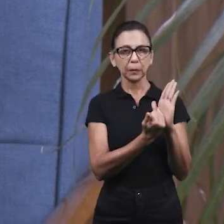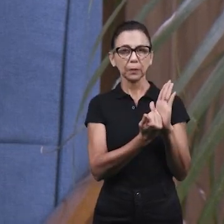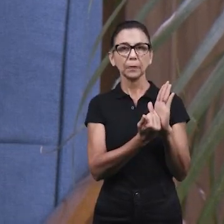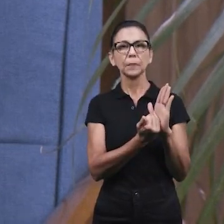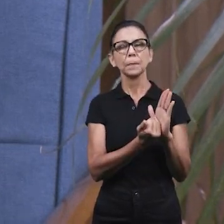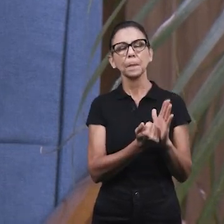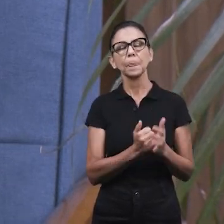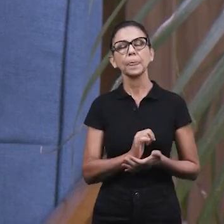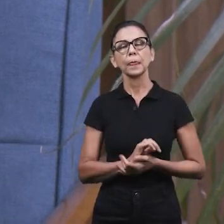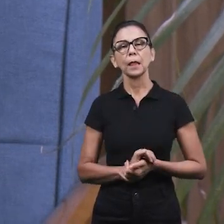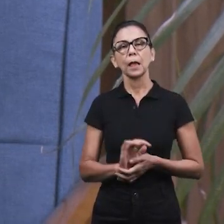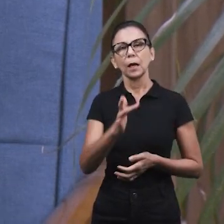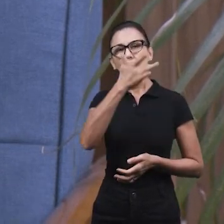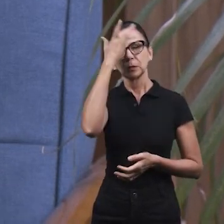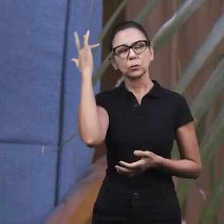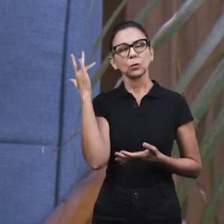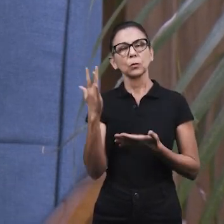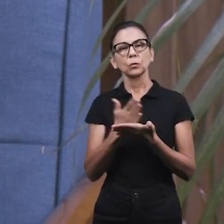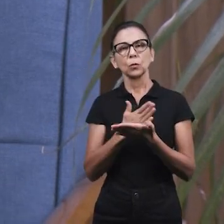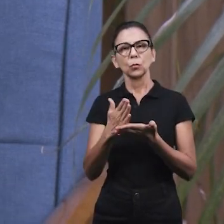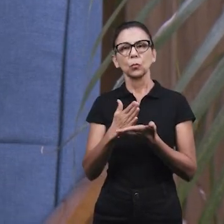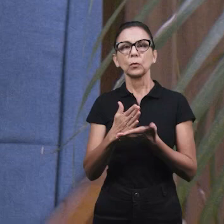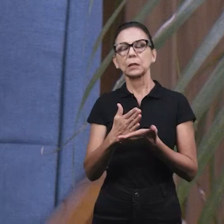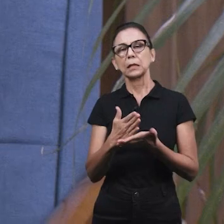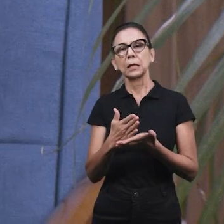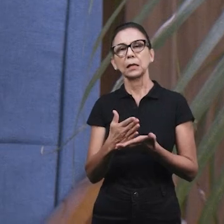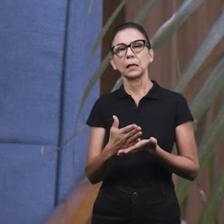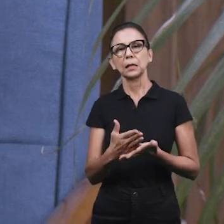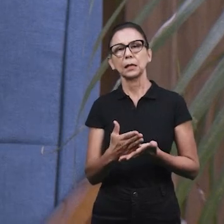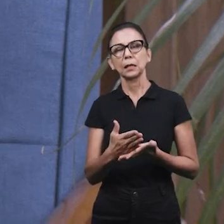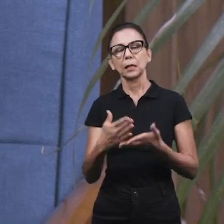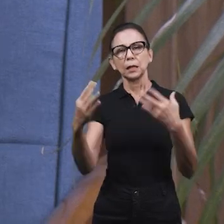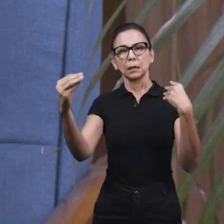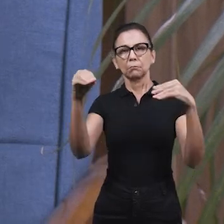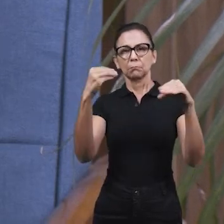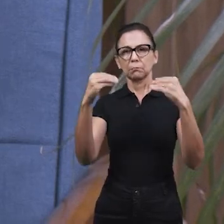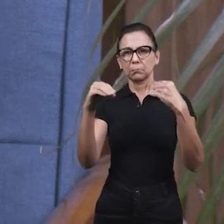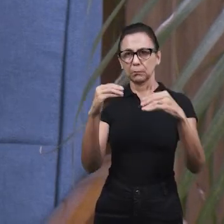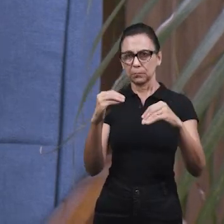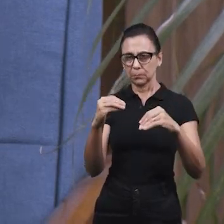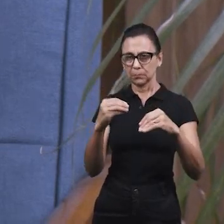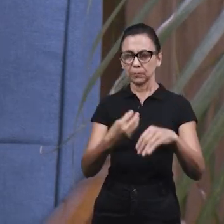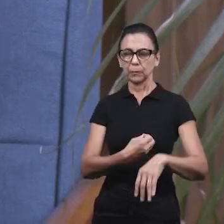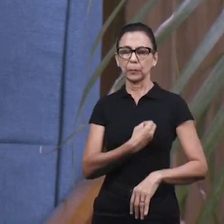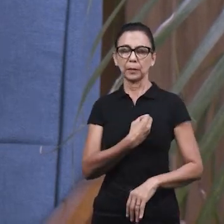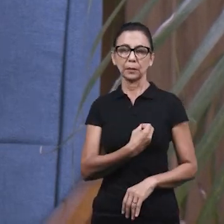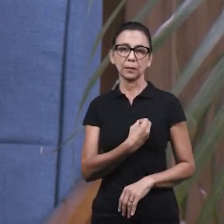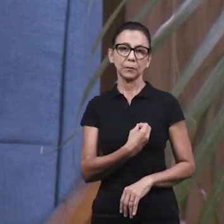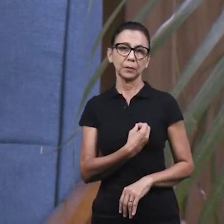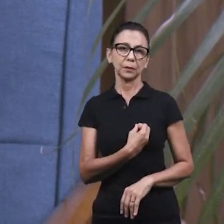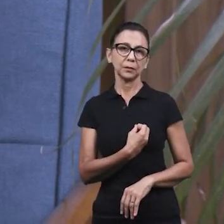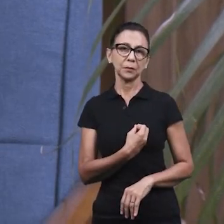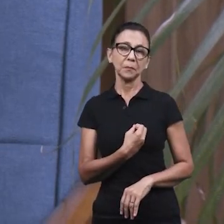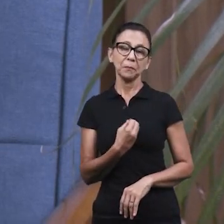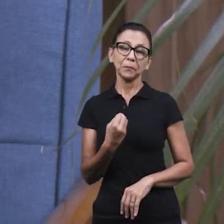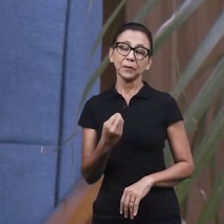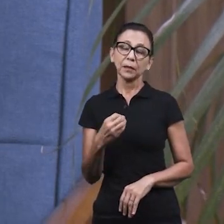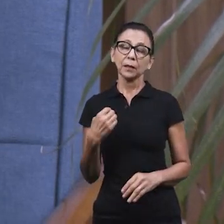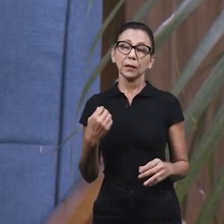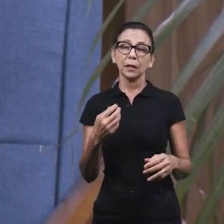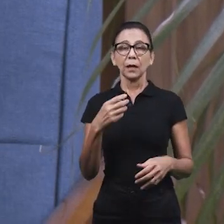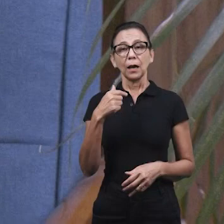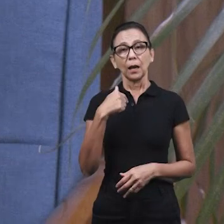para algumas pessoas que têm enviado para nós as suas participações. E é um quadro que eu faço com muita alegria porque estamos juntos aqui no